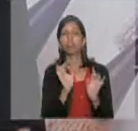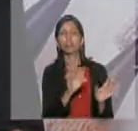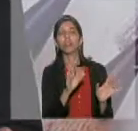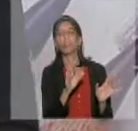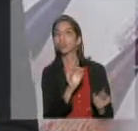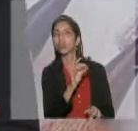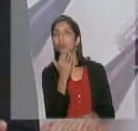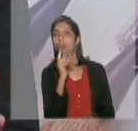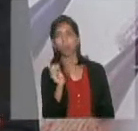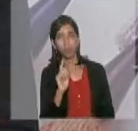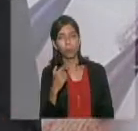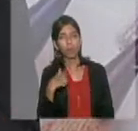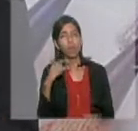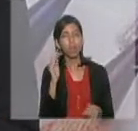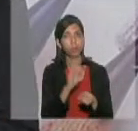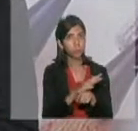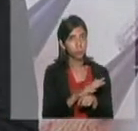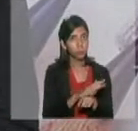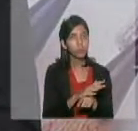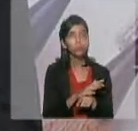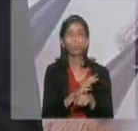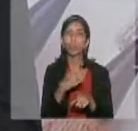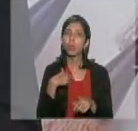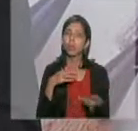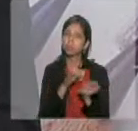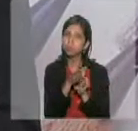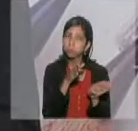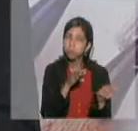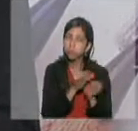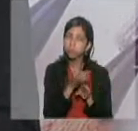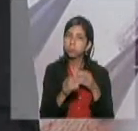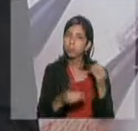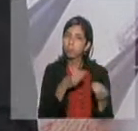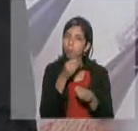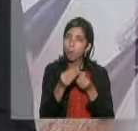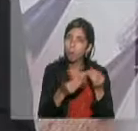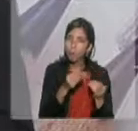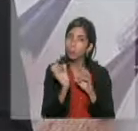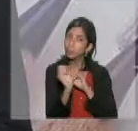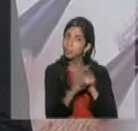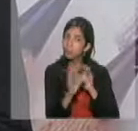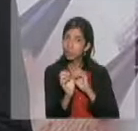não é isso? Você vai ajudar, você vai estar ali orientando, né,